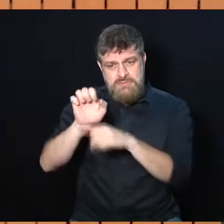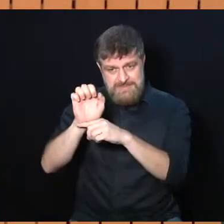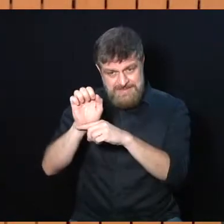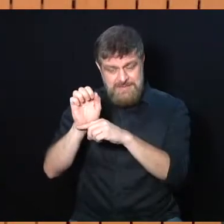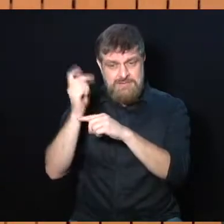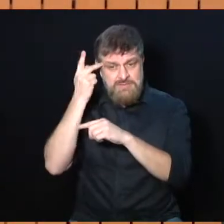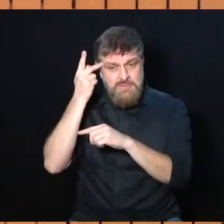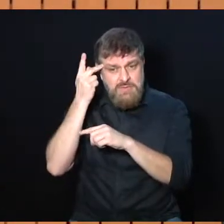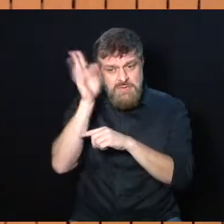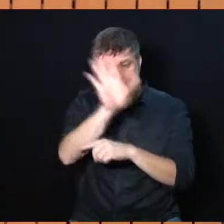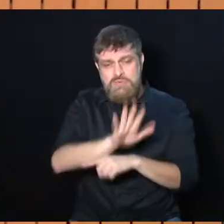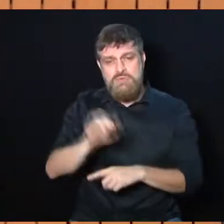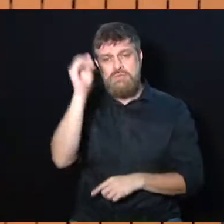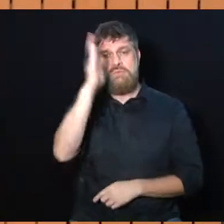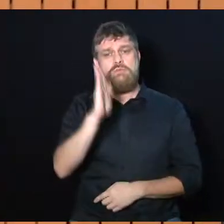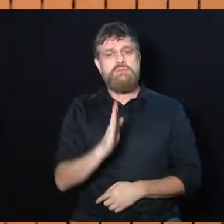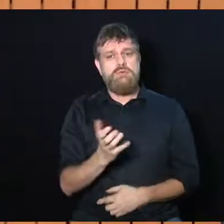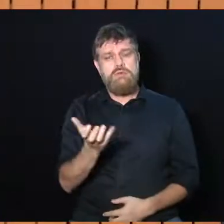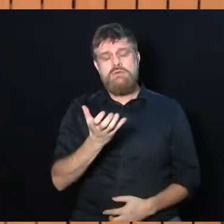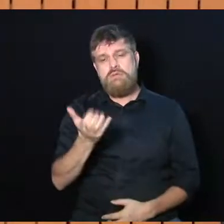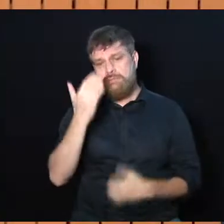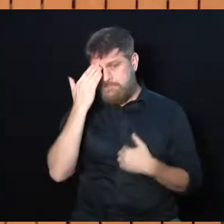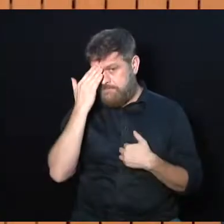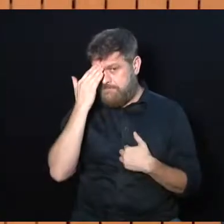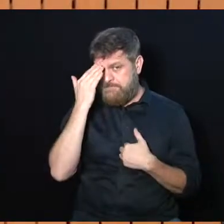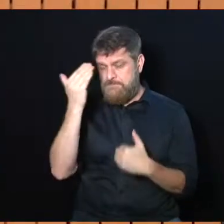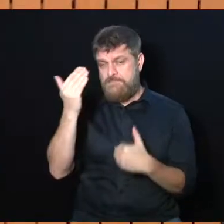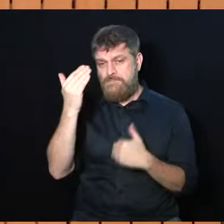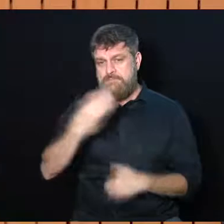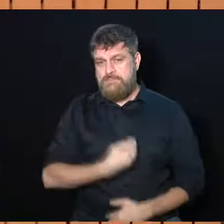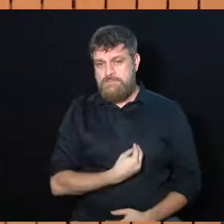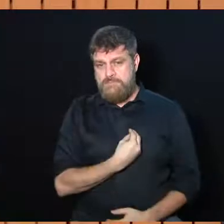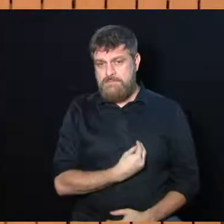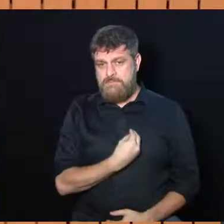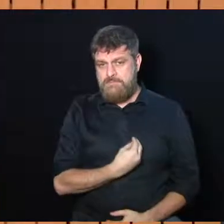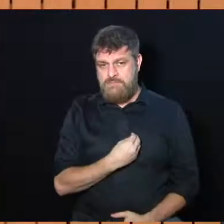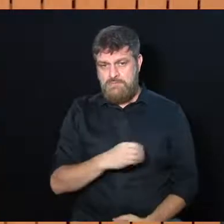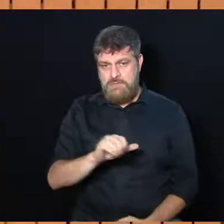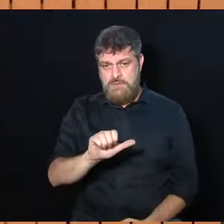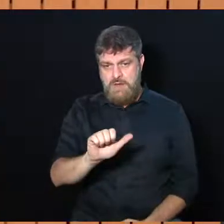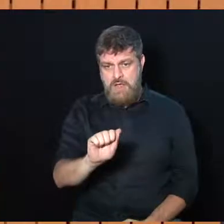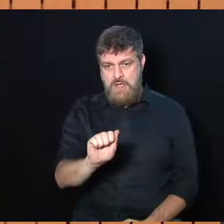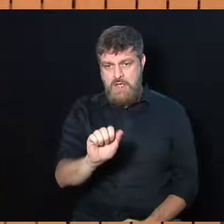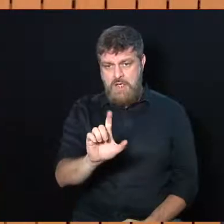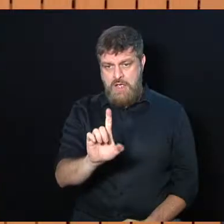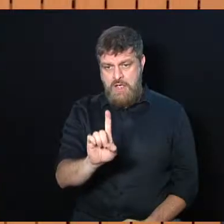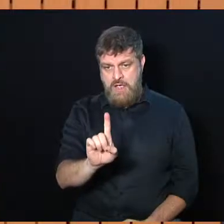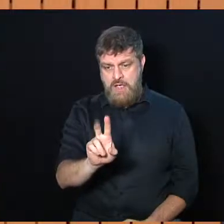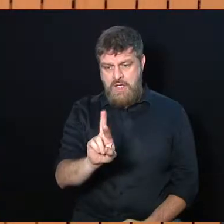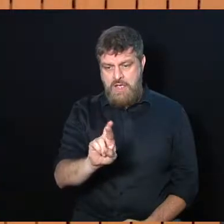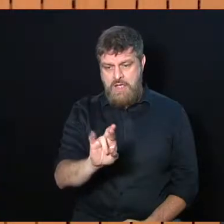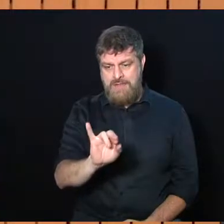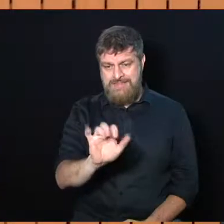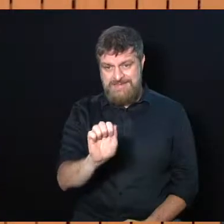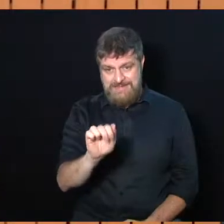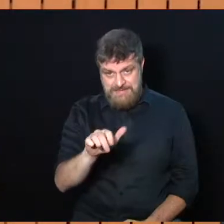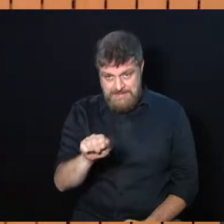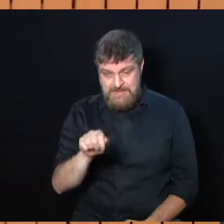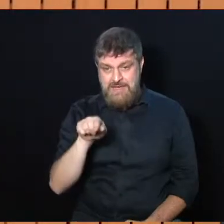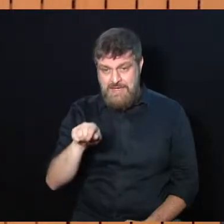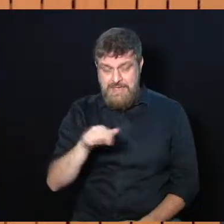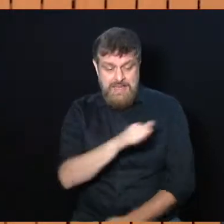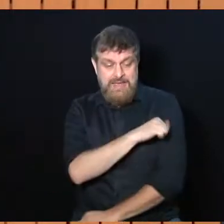país. E eu gostaria de agradecer a presença da Adriana Safioli Toledo Ricardi, que é enfermeira também